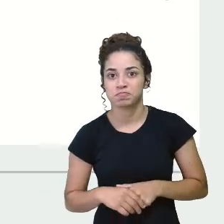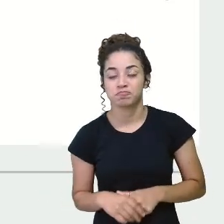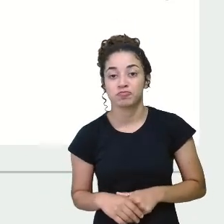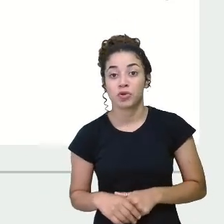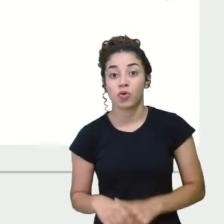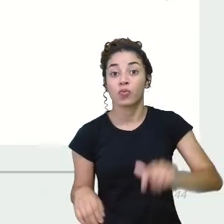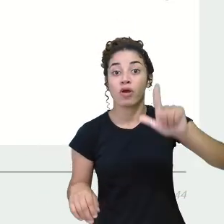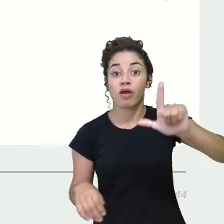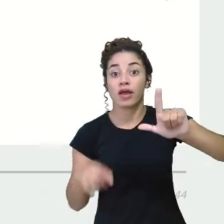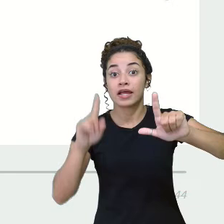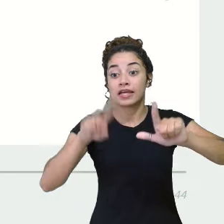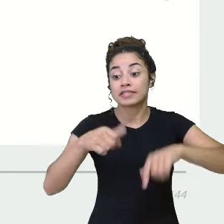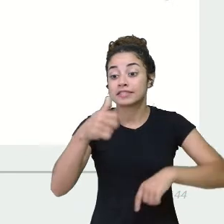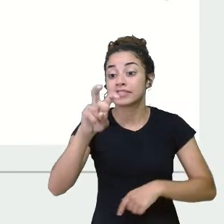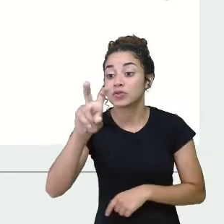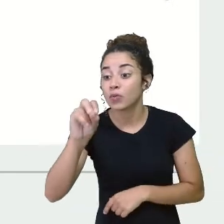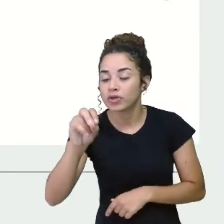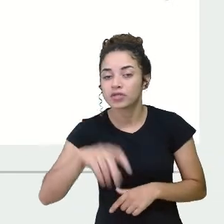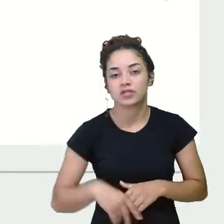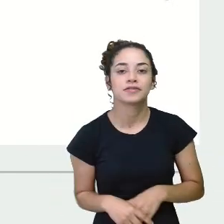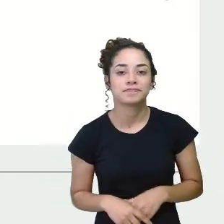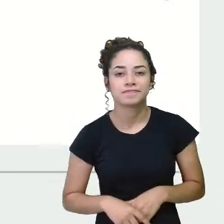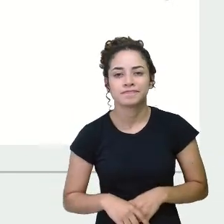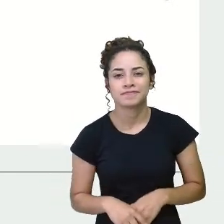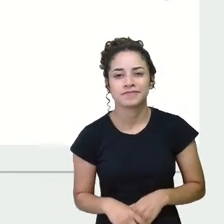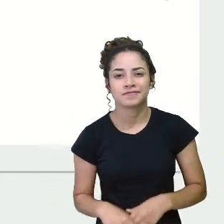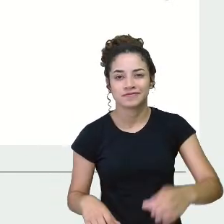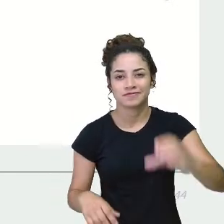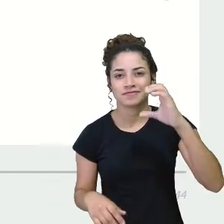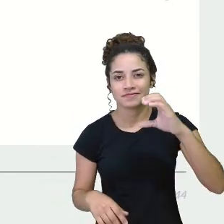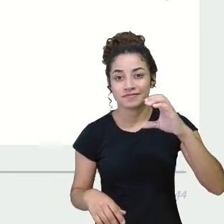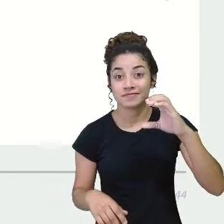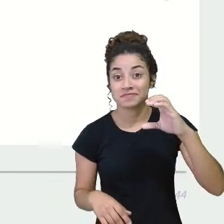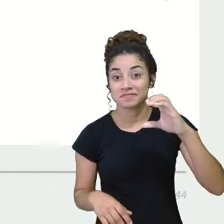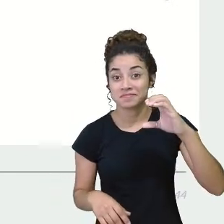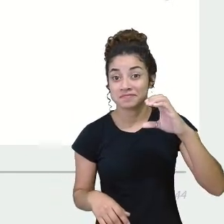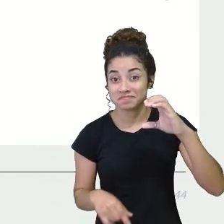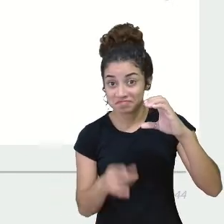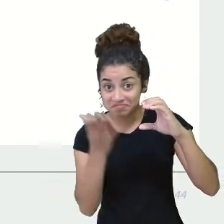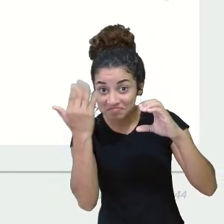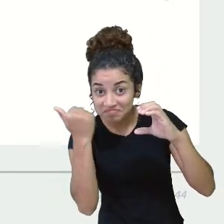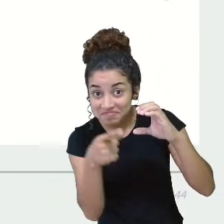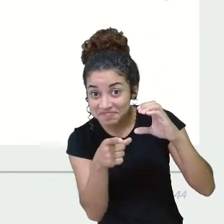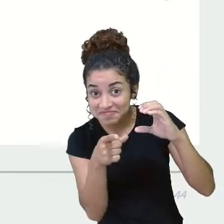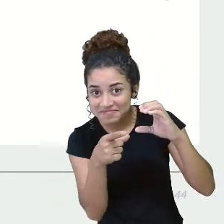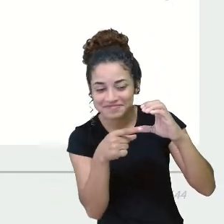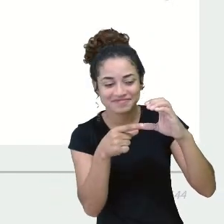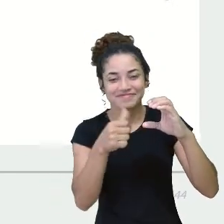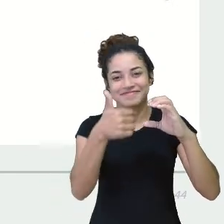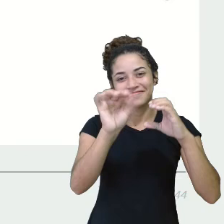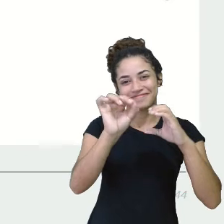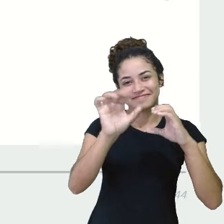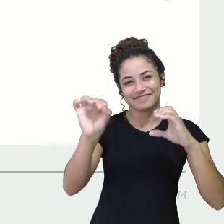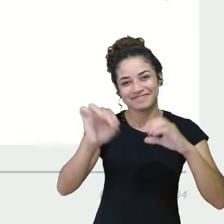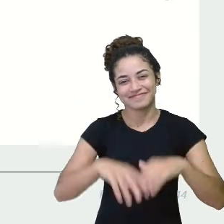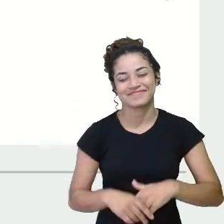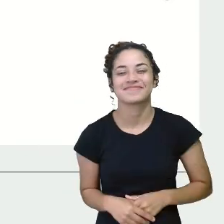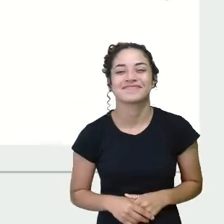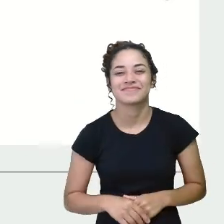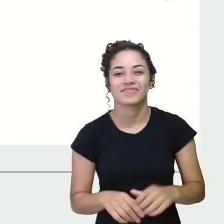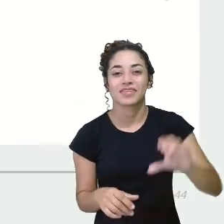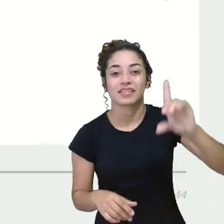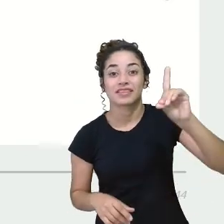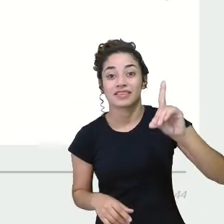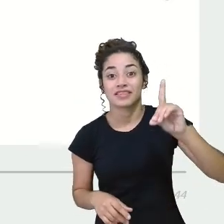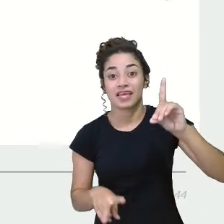O L valia 50. O C valia quanto? Vocês devem saber. 100. O